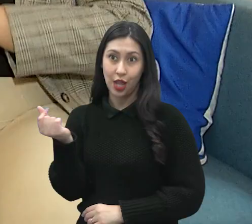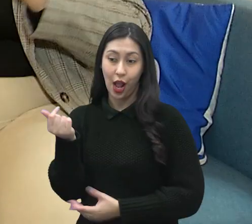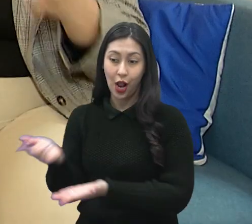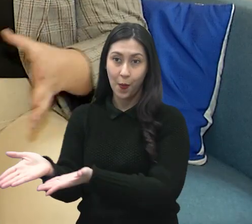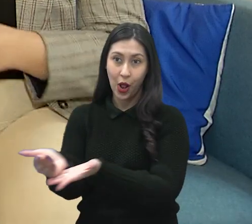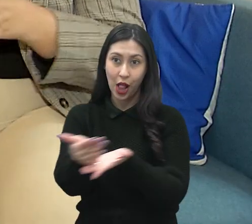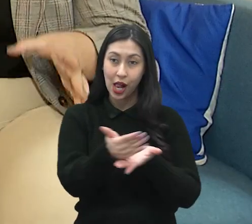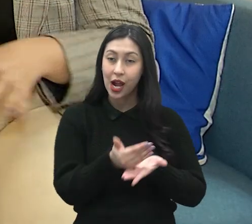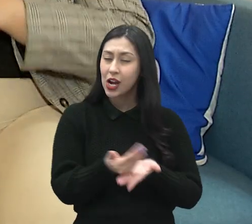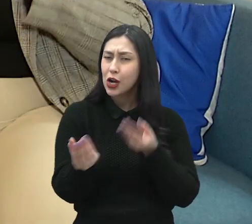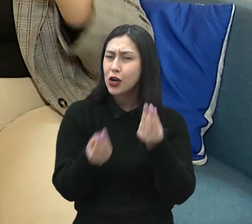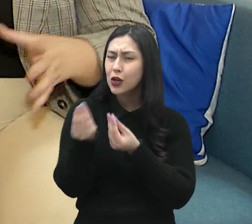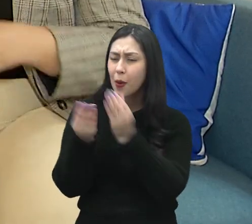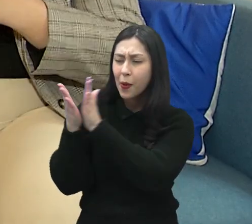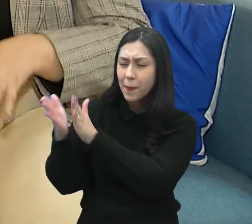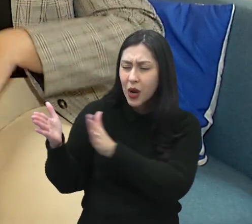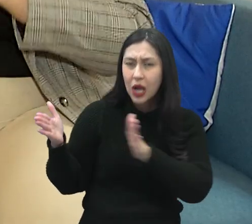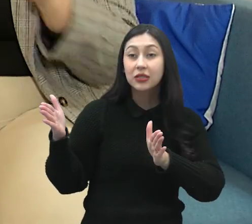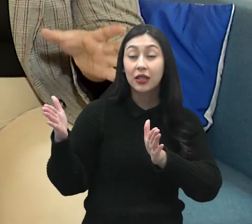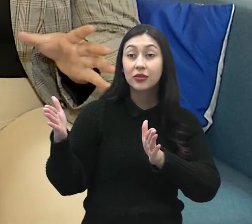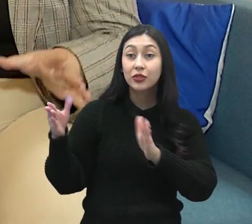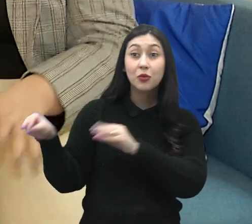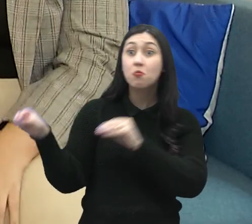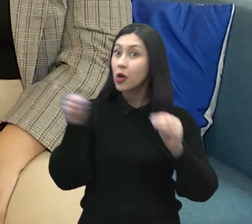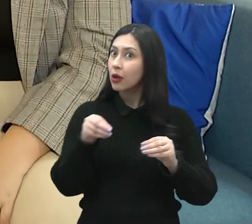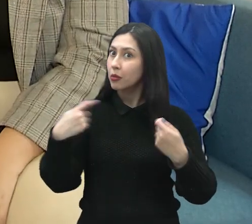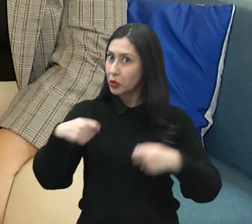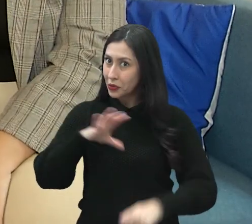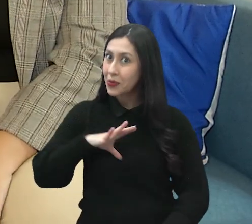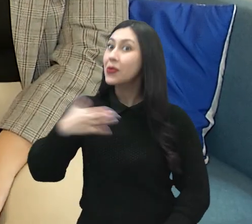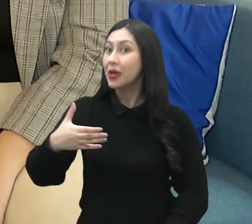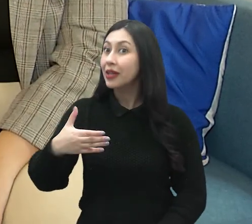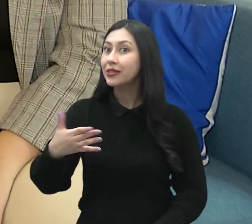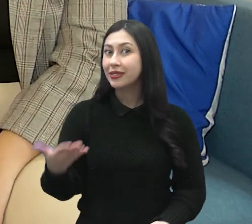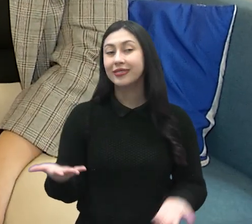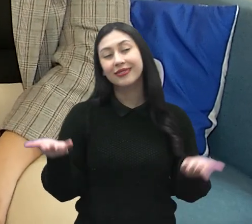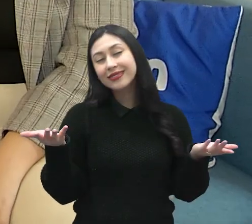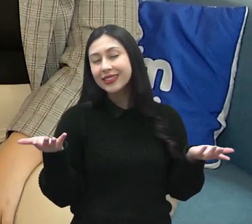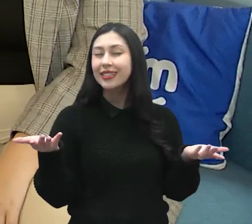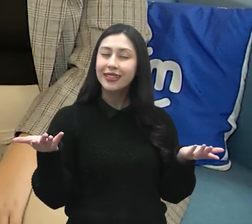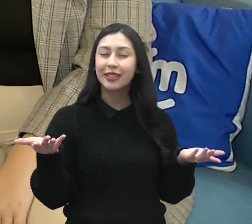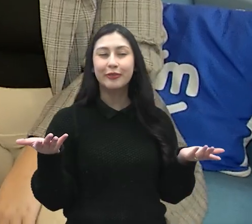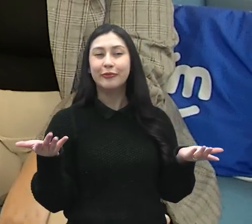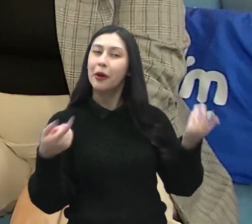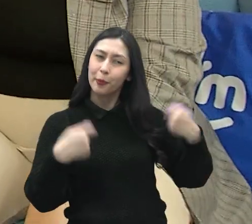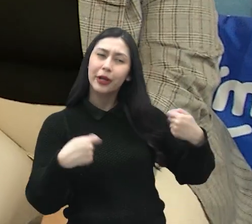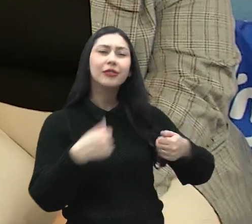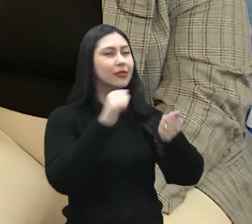menos, como que foi esse processo de transição de carreira? Coragem, né? A gente tá aí para se